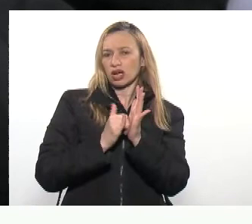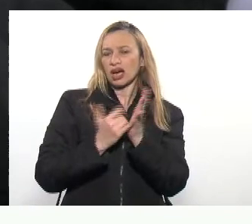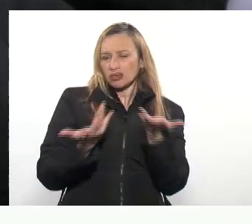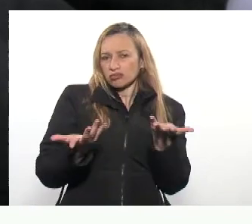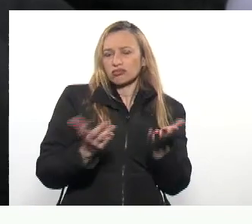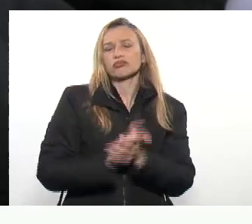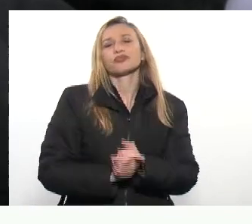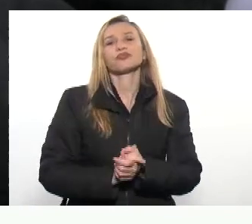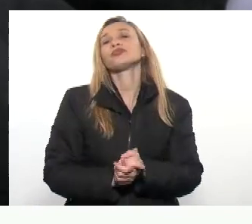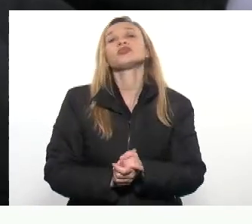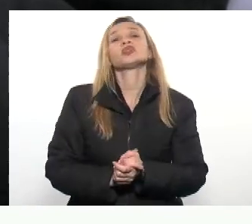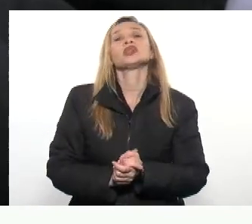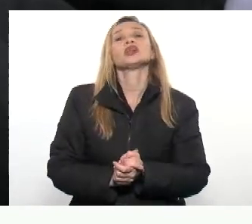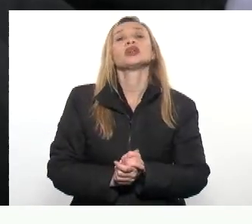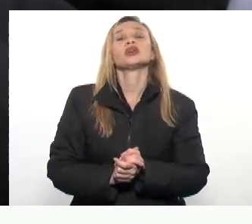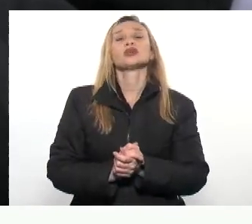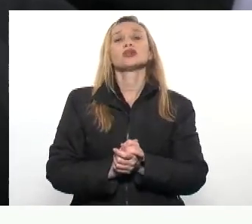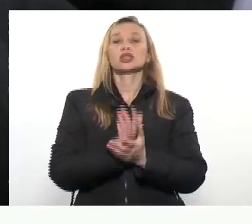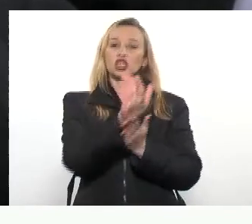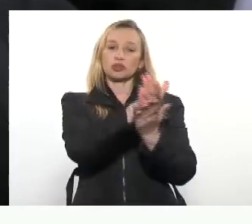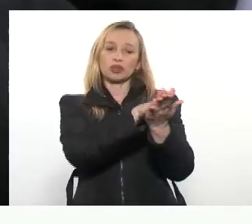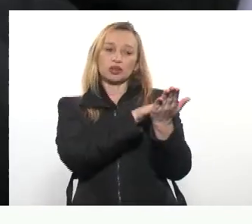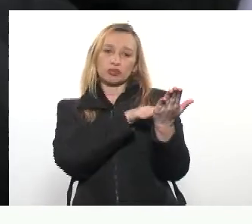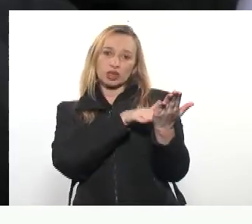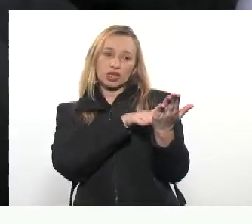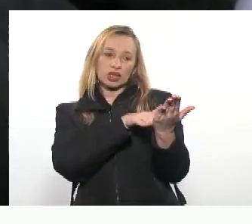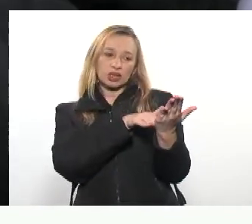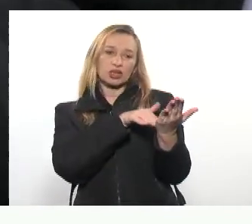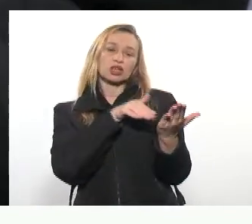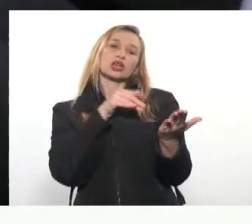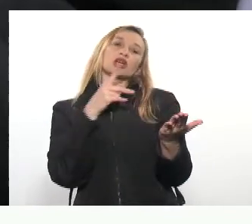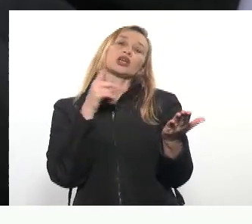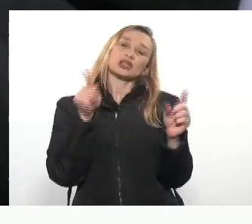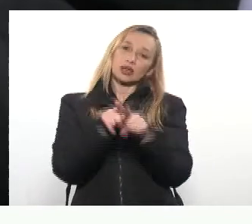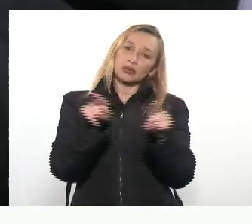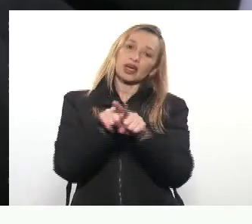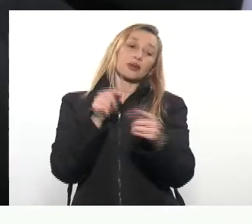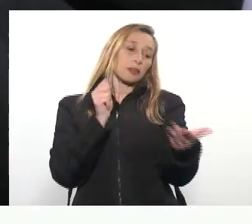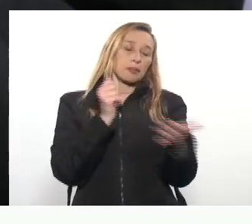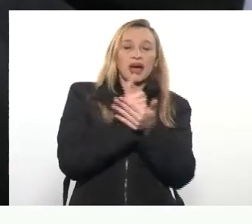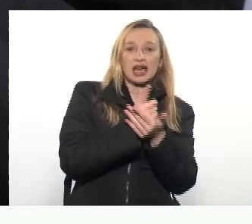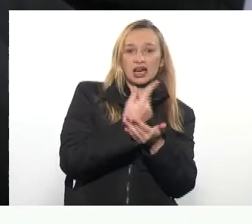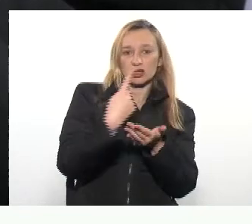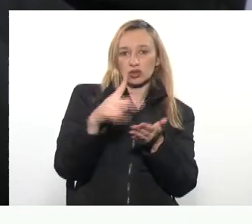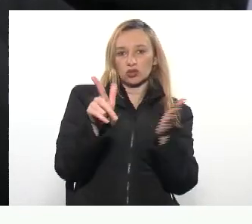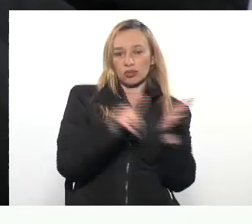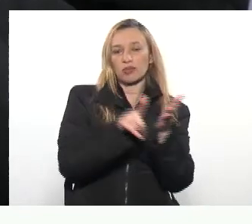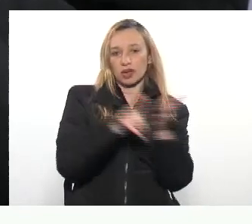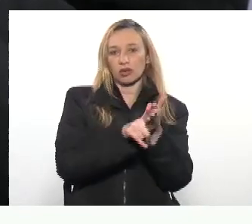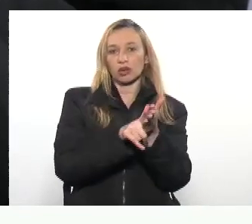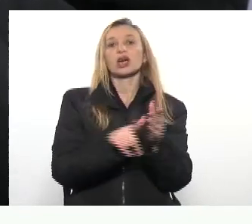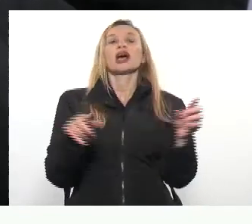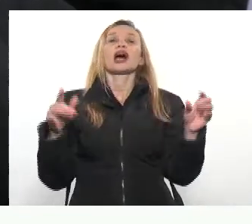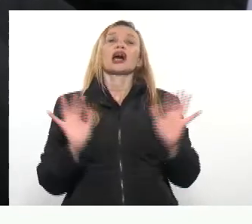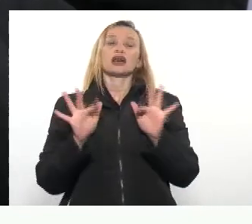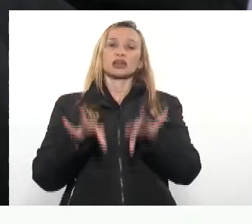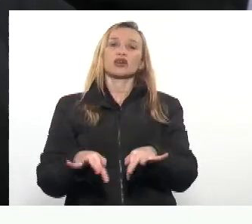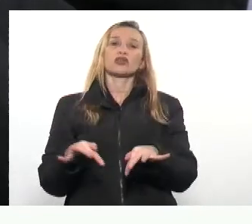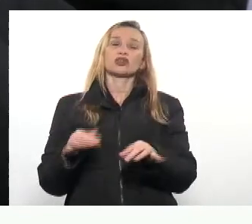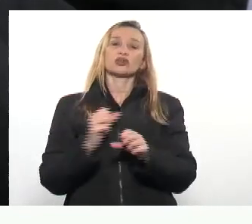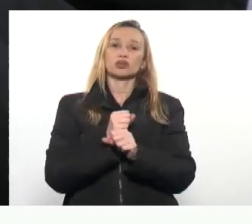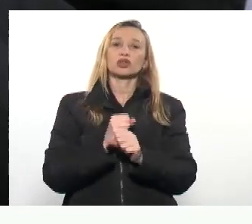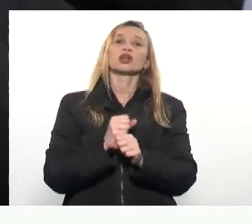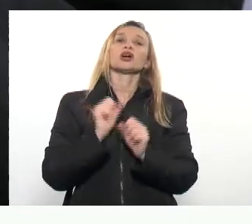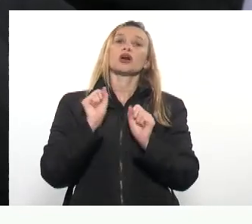tecnologia da informação, imprimir sua conta, pagar sua conta. Nós vamos, também até o fim do ano, quem não tiver dinheiro vai